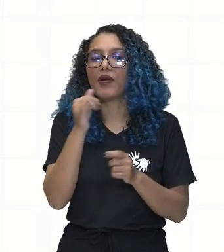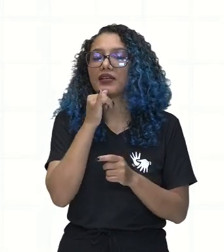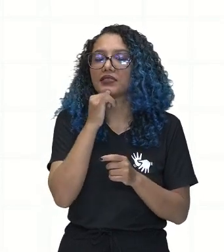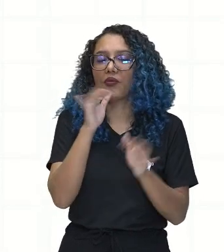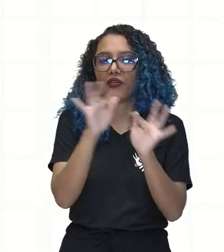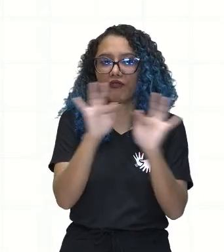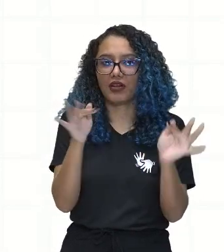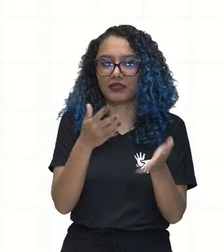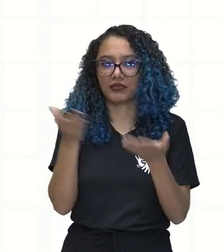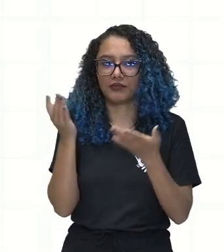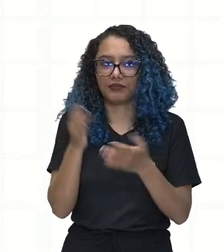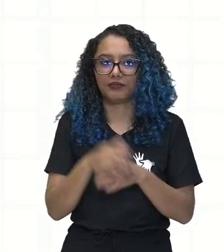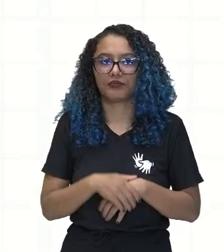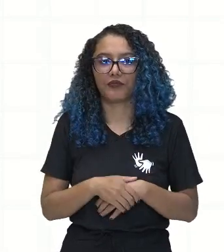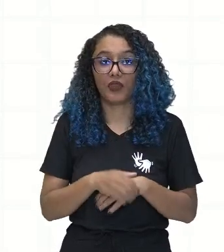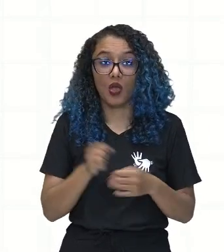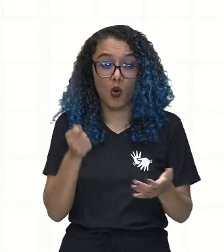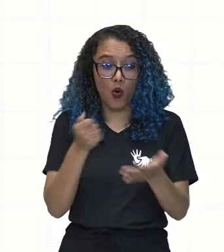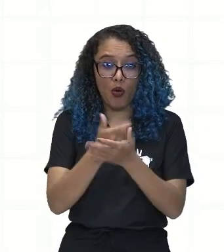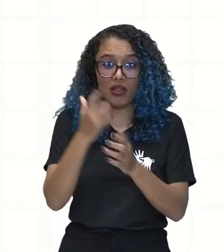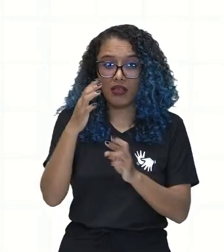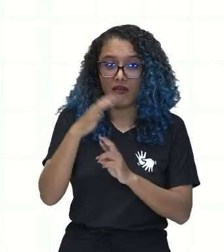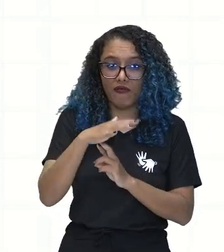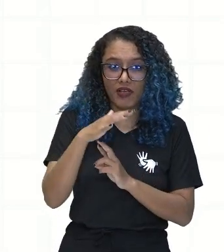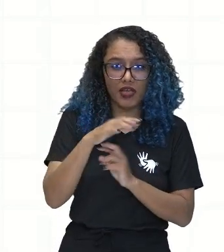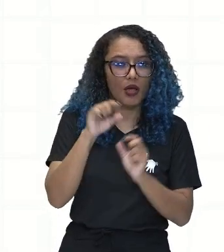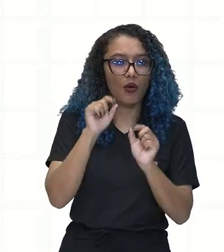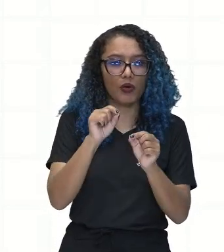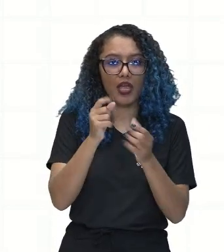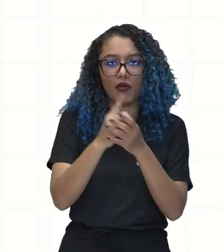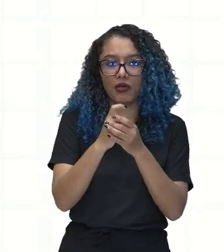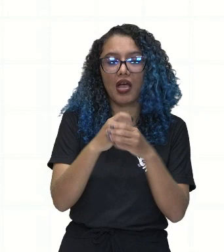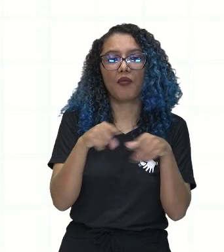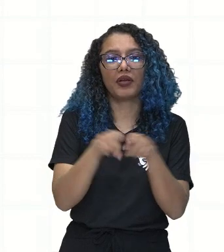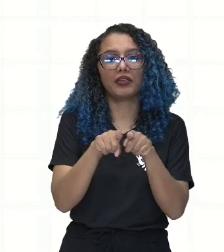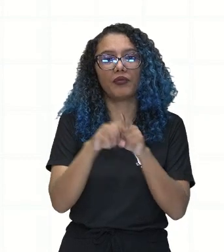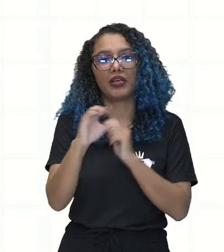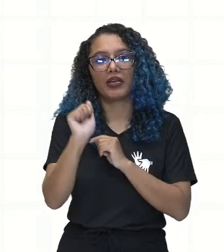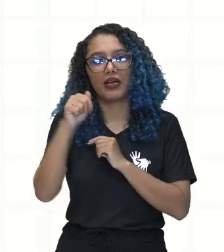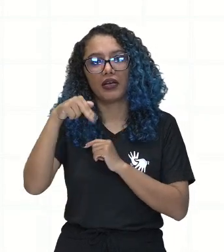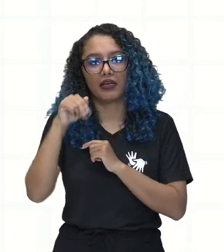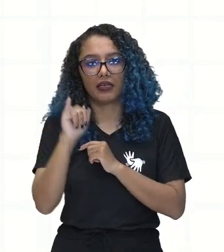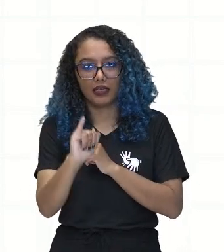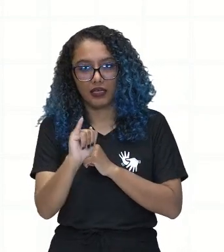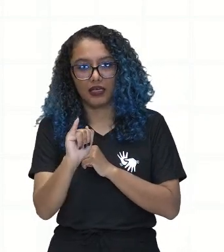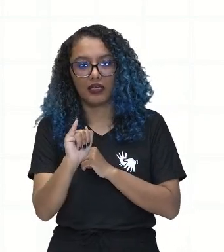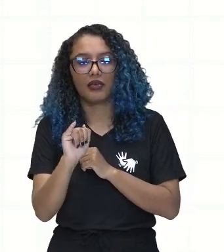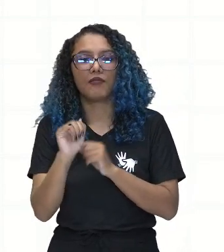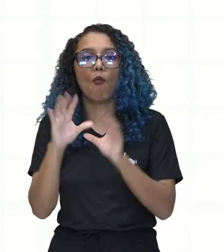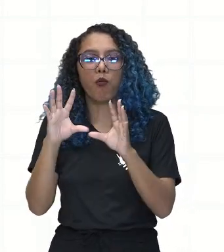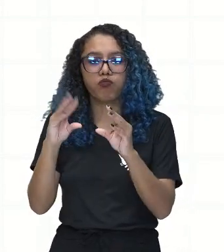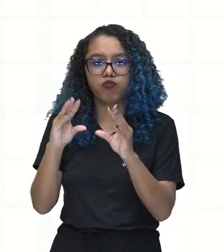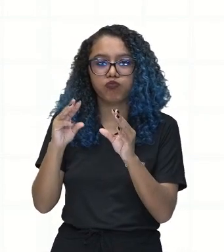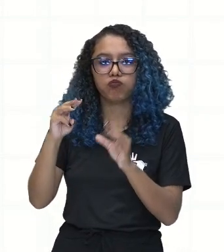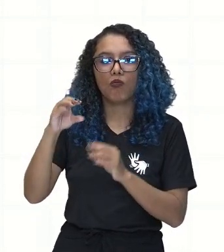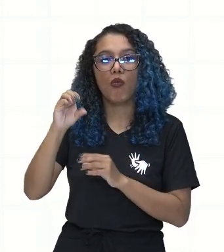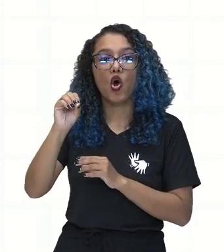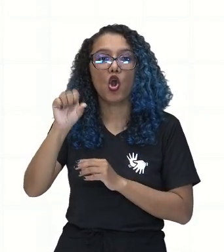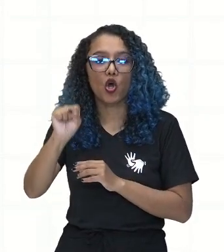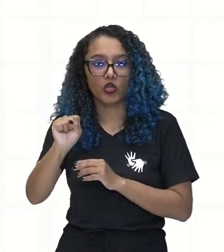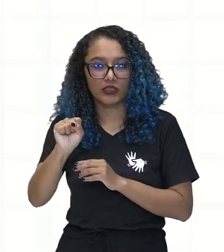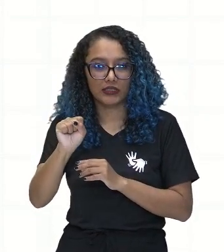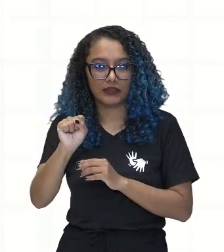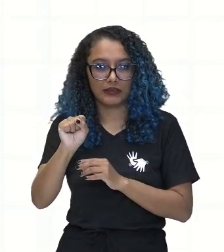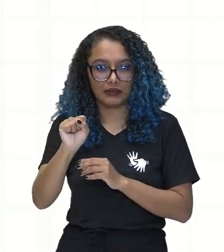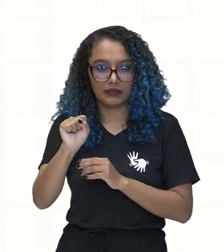feira goiaba e caqui maduros. Olha só. Então ele diz aqui que vai para o singular masculino, vai para